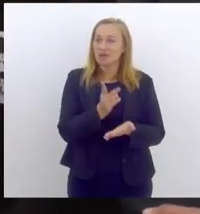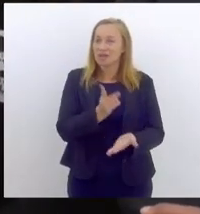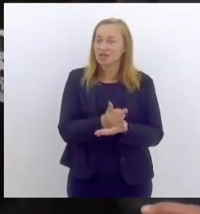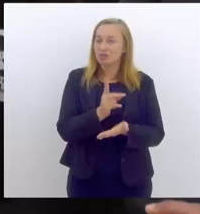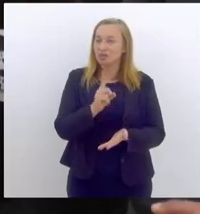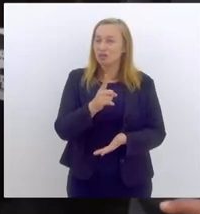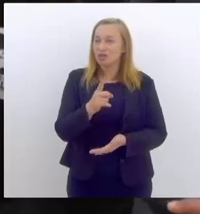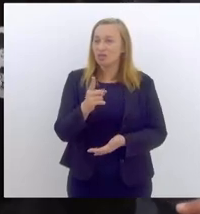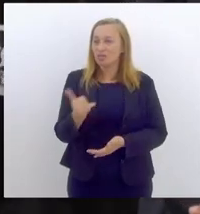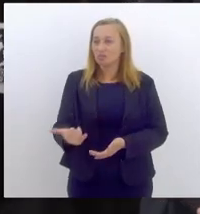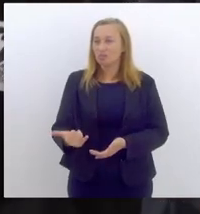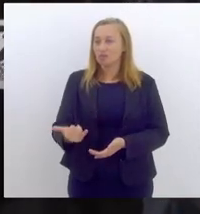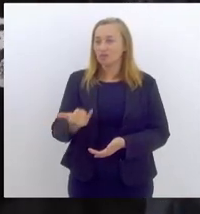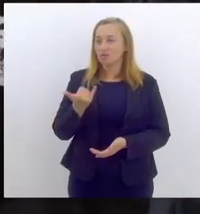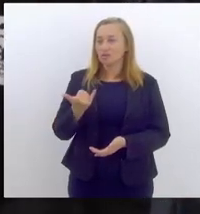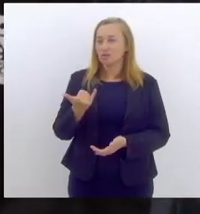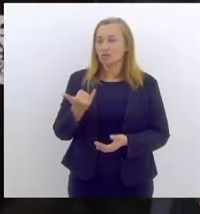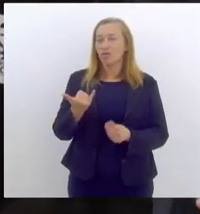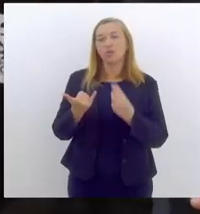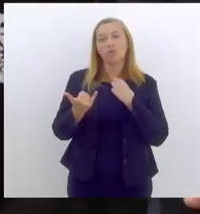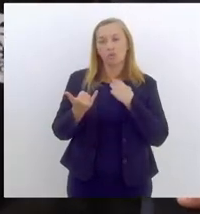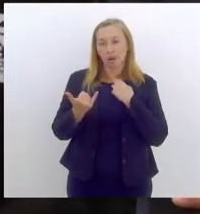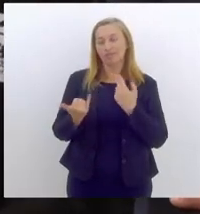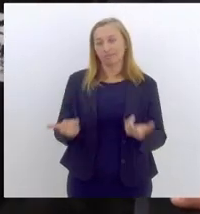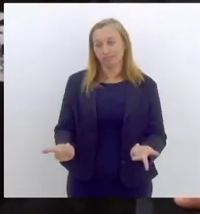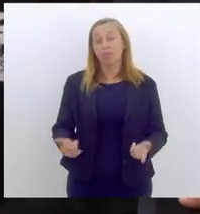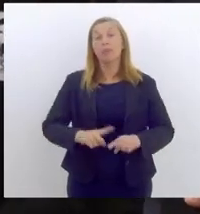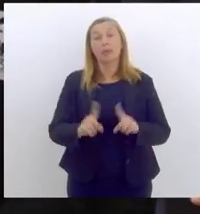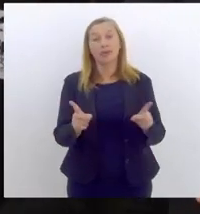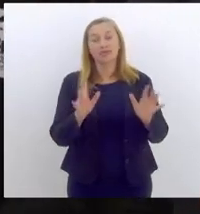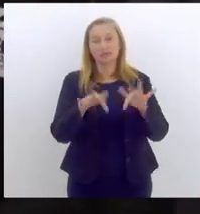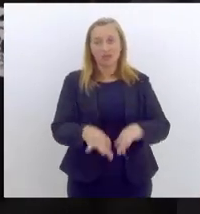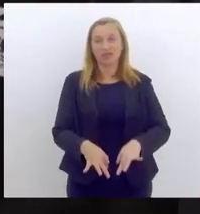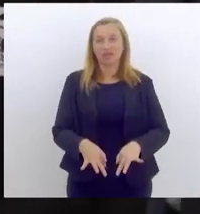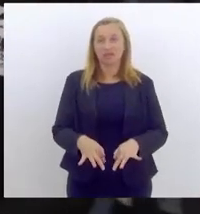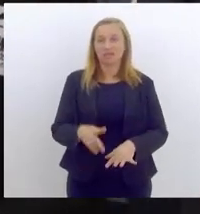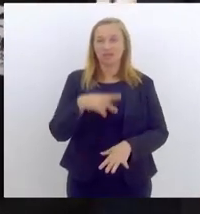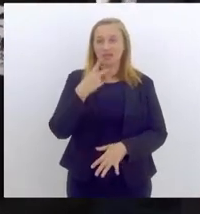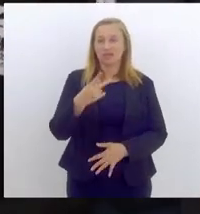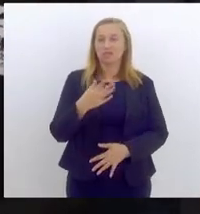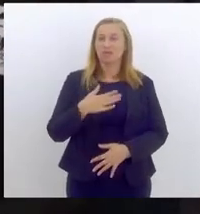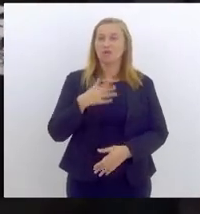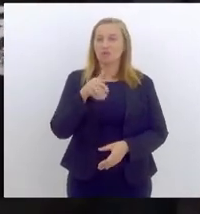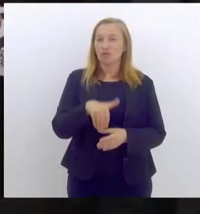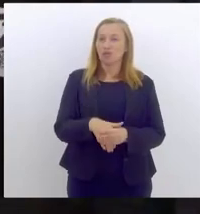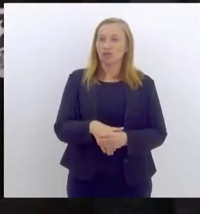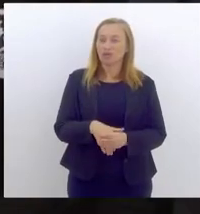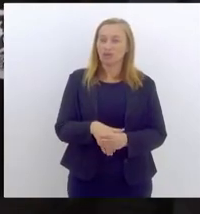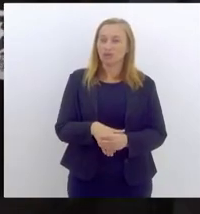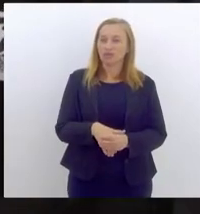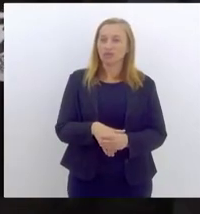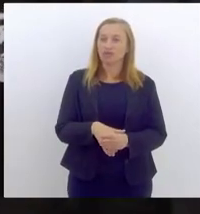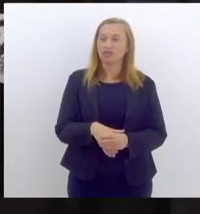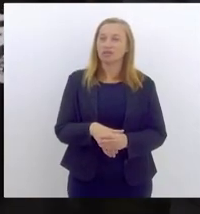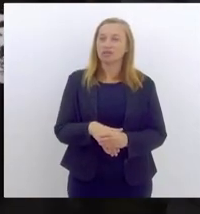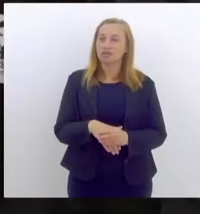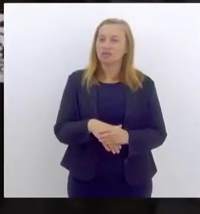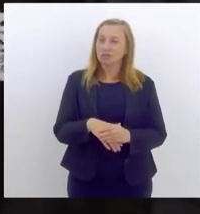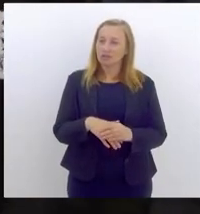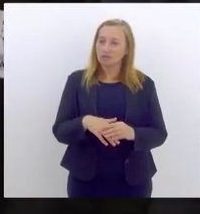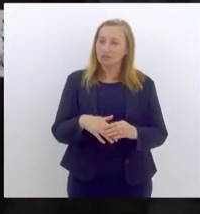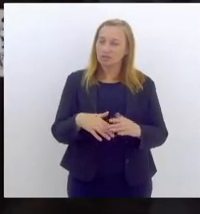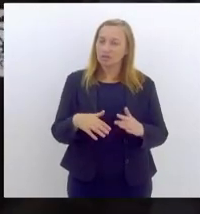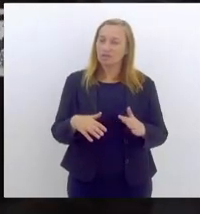ele combina. De modo que eu encerro dizendo que o meu voto é com louvor para